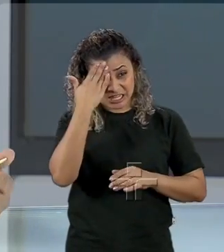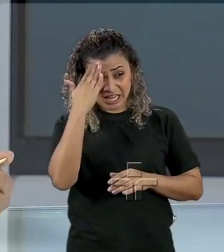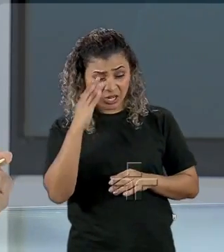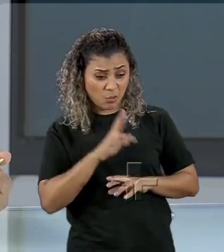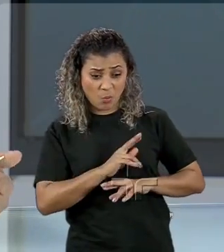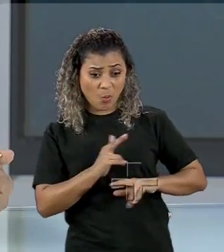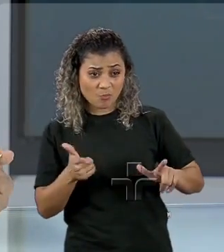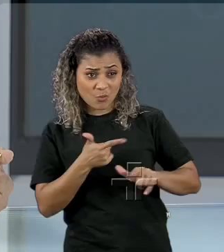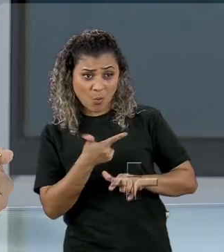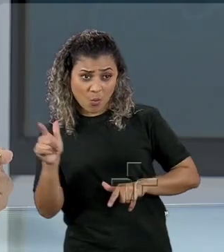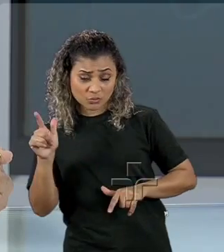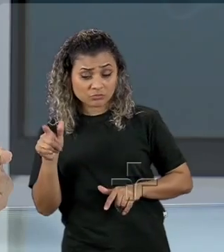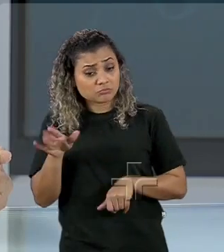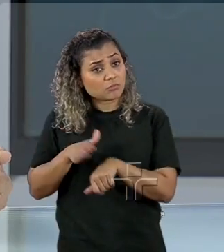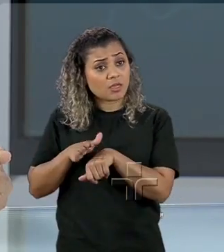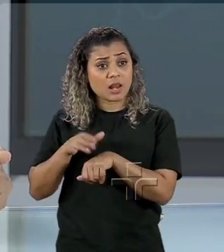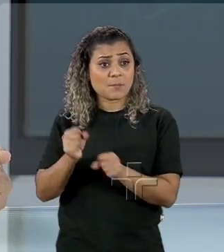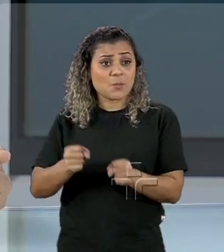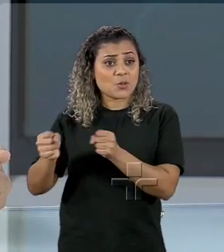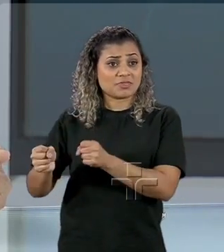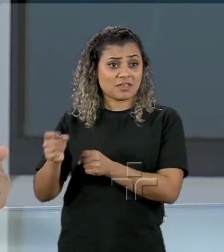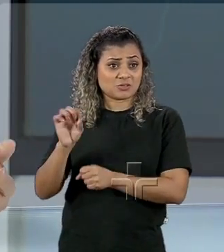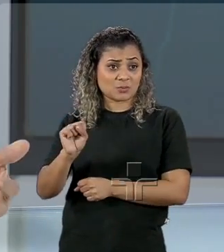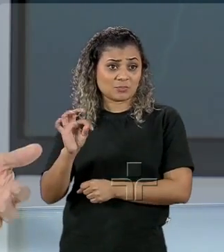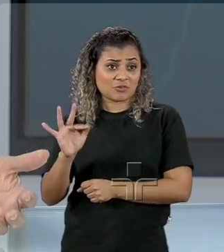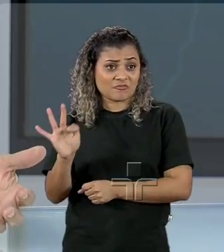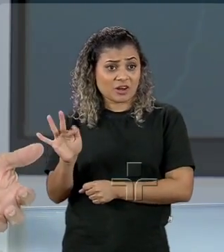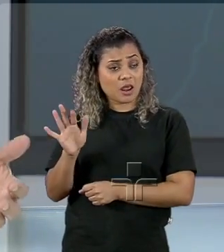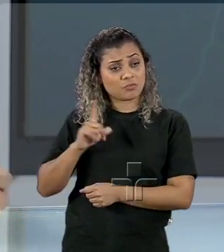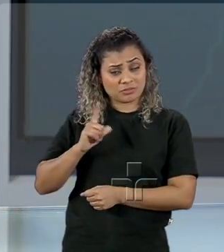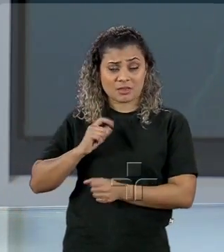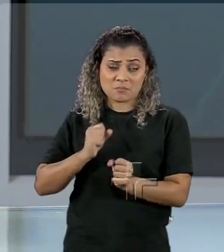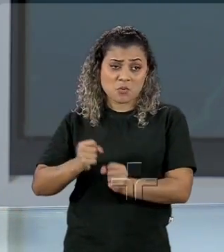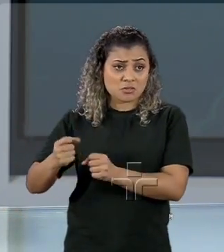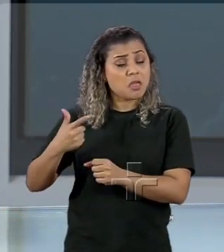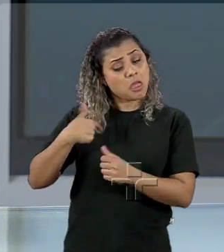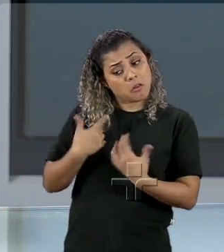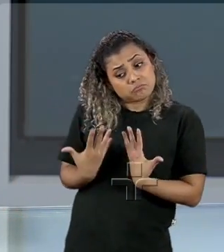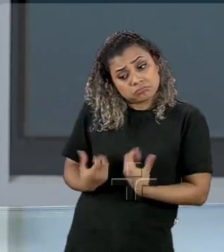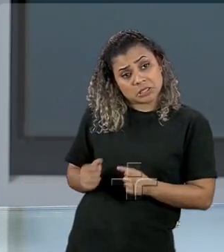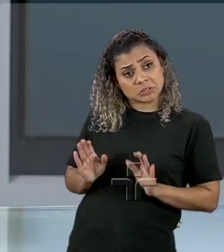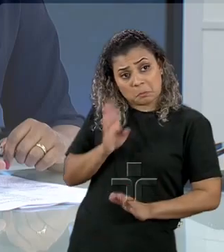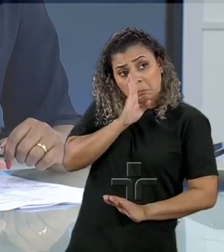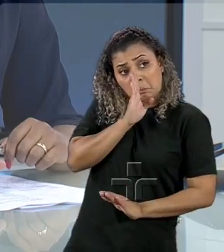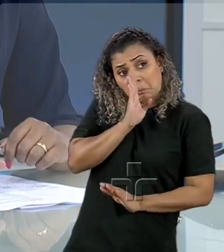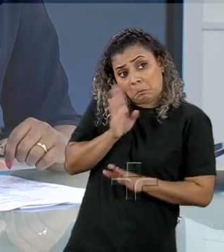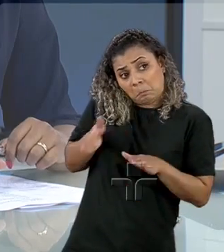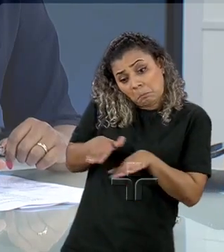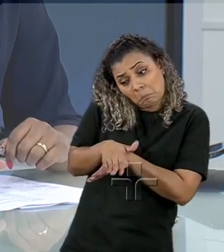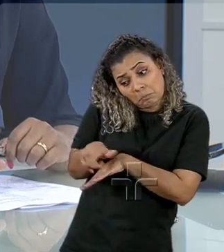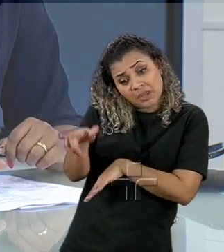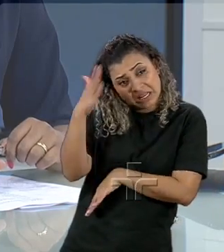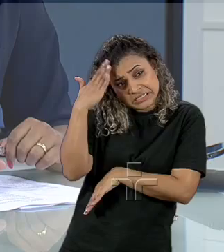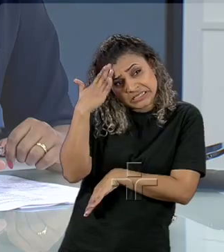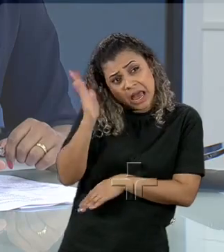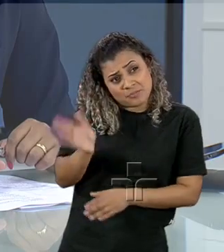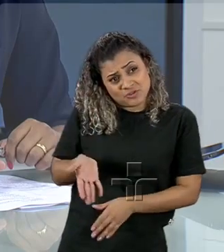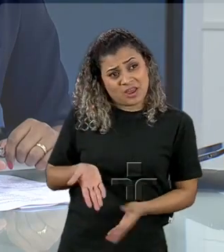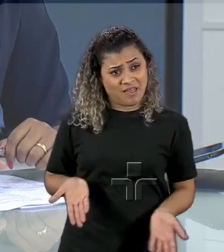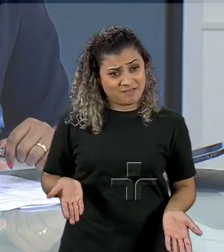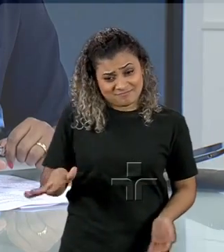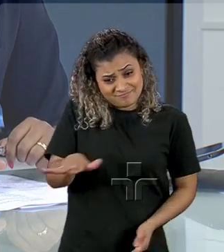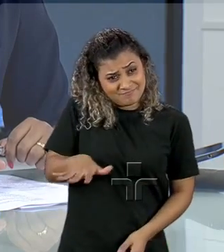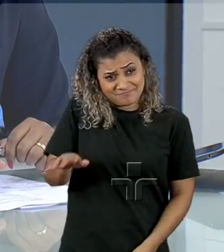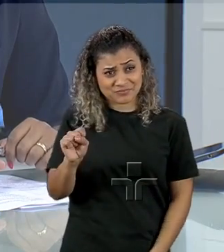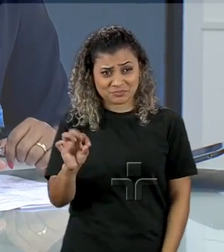Supremo é o órgão de cúpula do Poder Judiciário. Eu me rendo à sabedoria, à intelecção